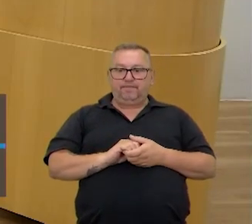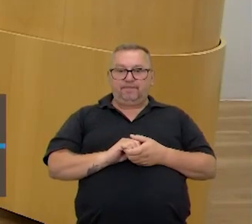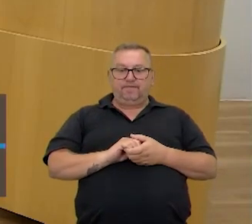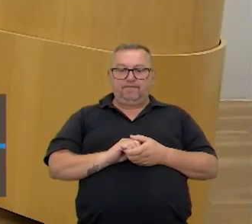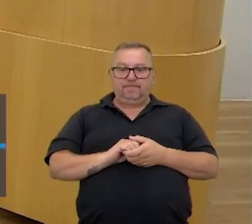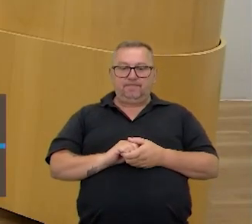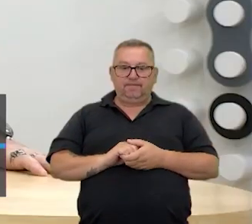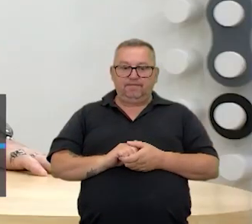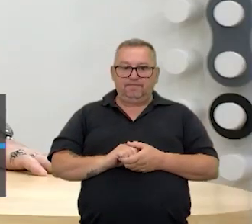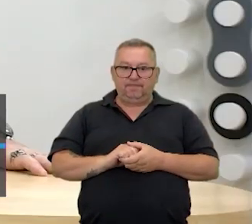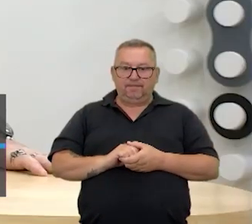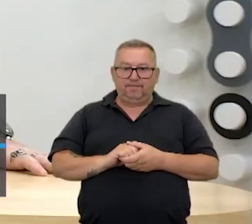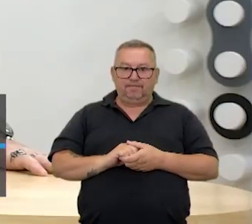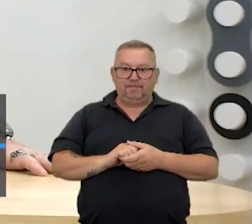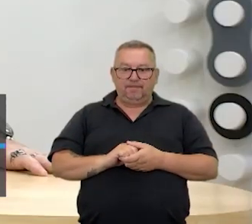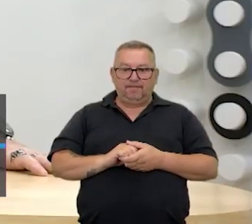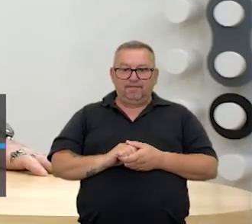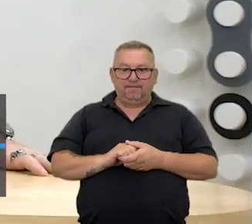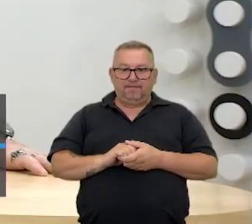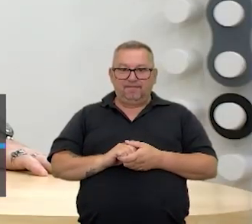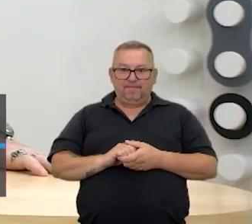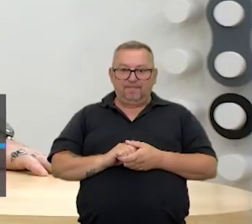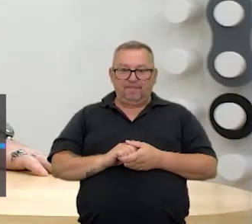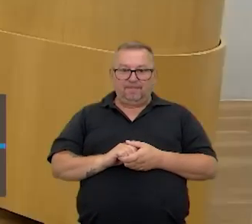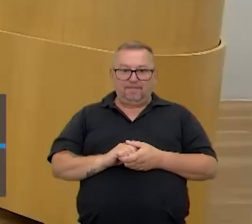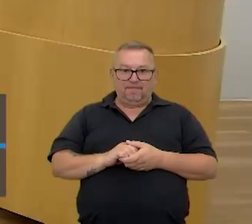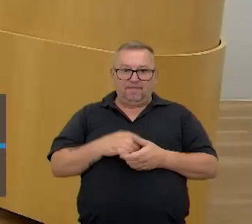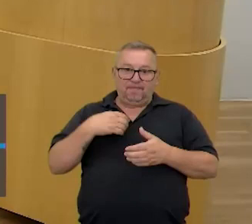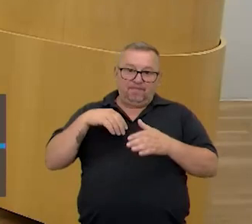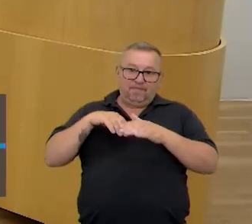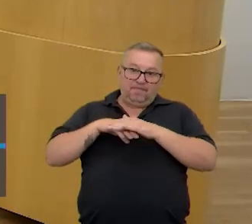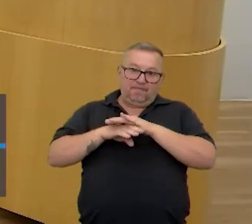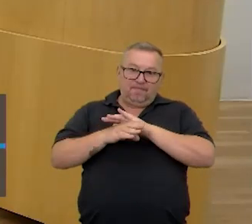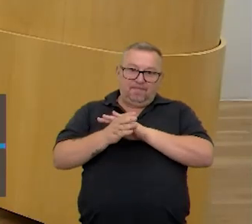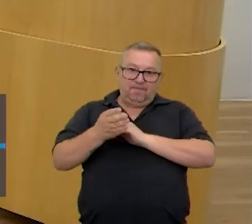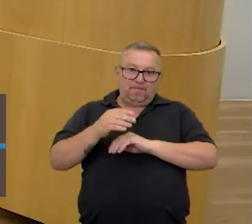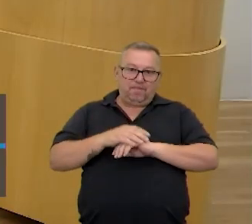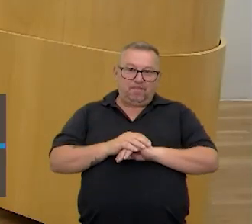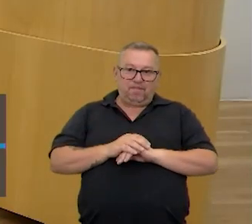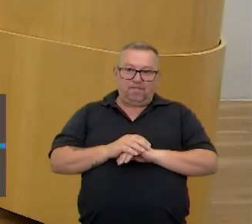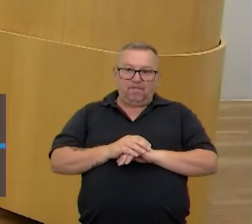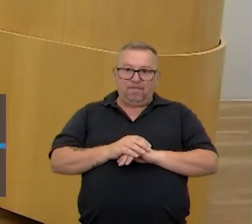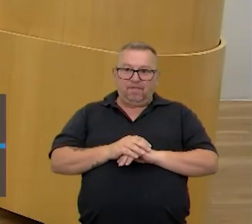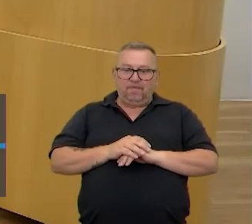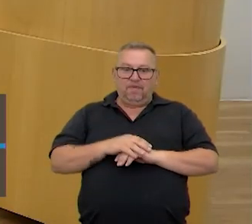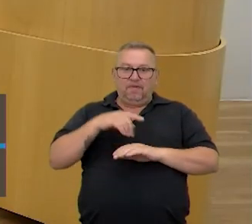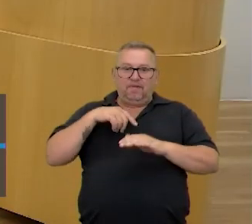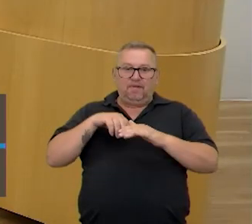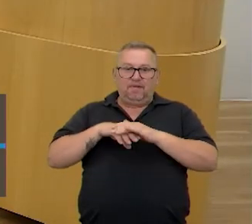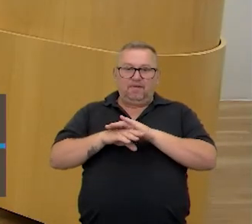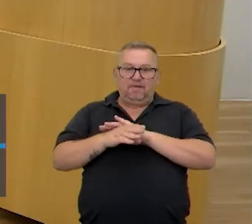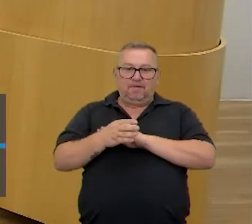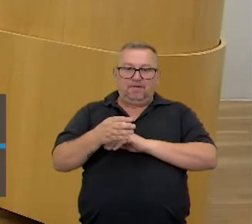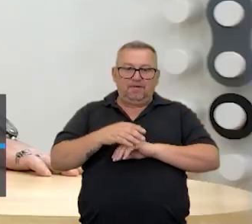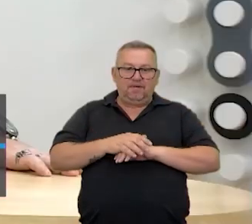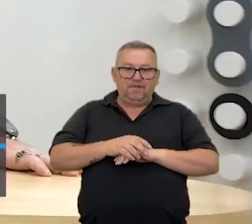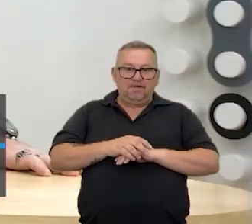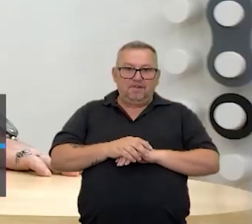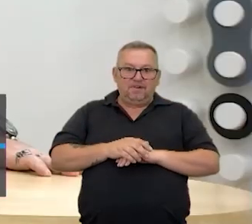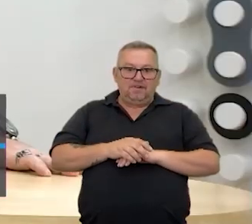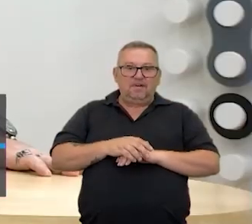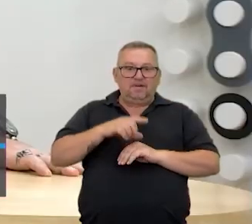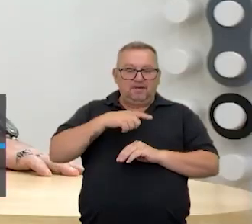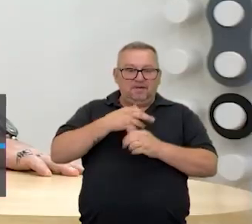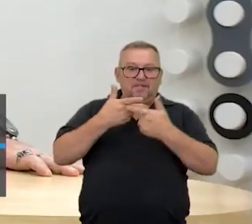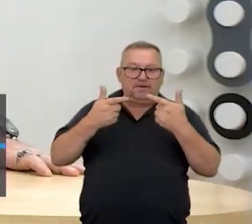Eu diria que... O que eu posso dizer? Tradição é importante para você? Tradição é importante. Não é antiquado, né? Tem certas coisas que